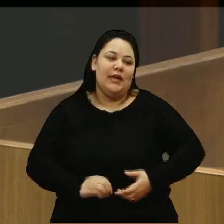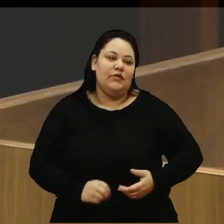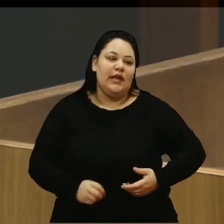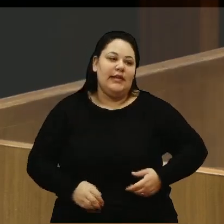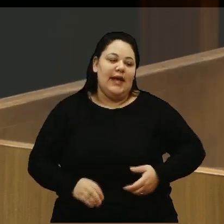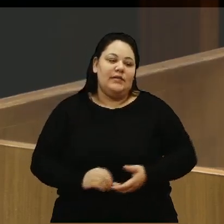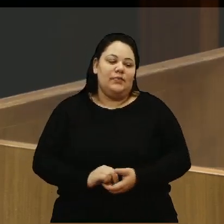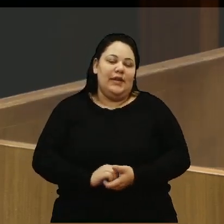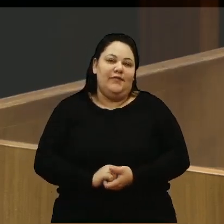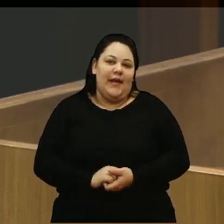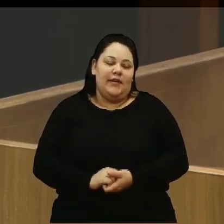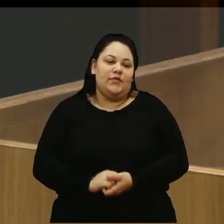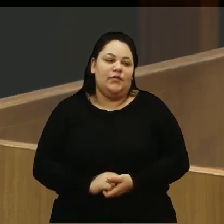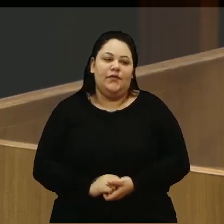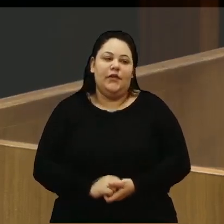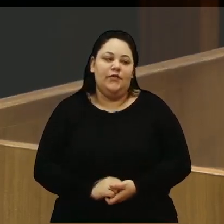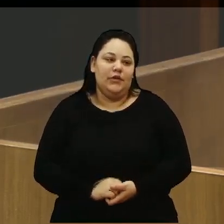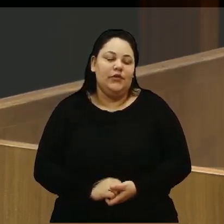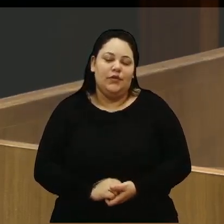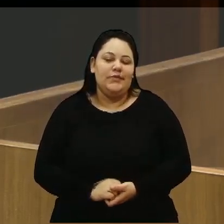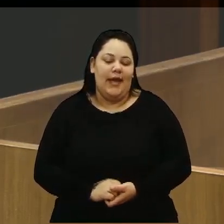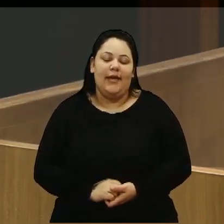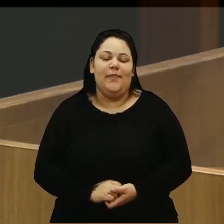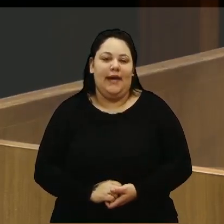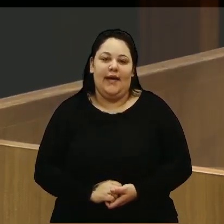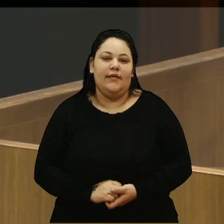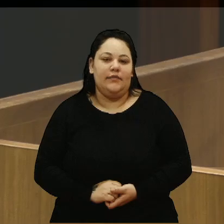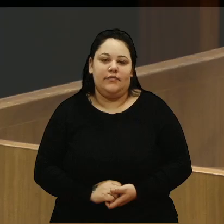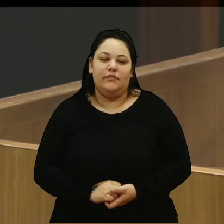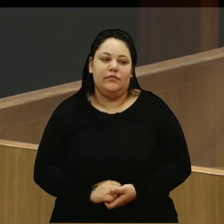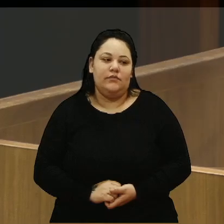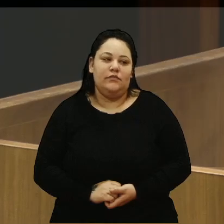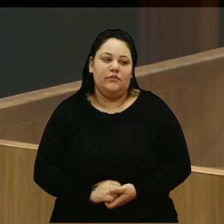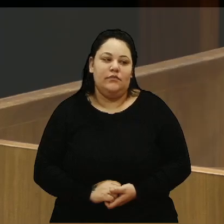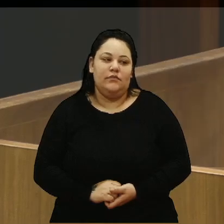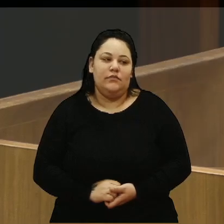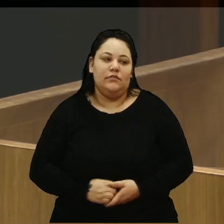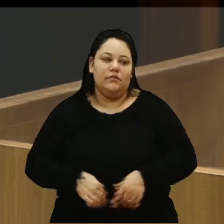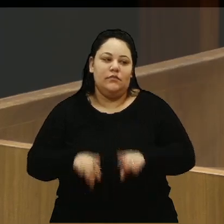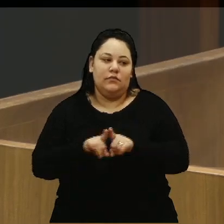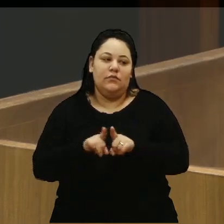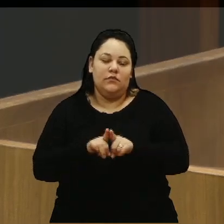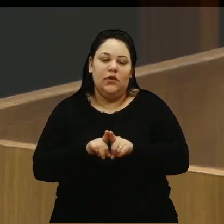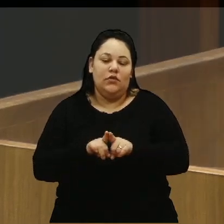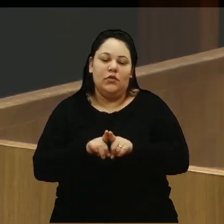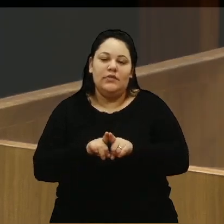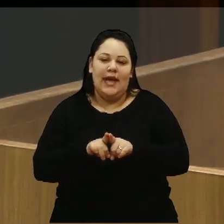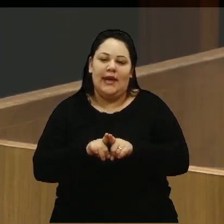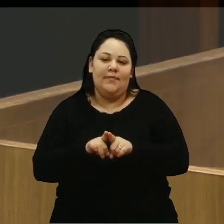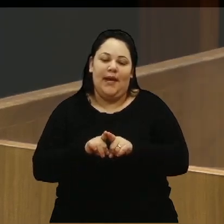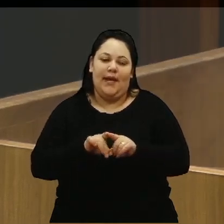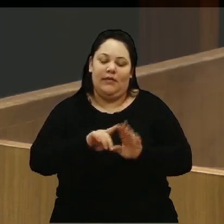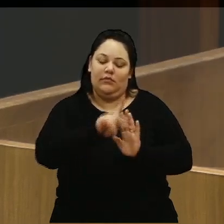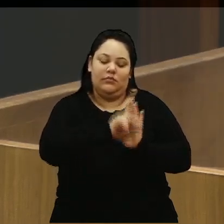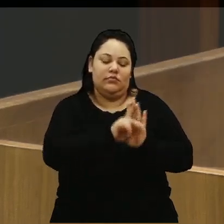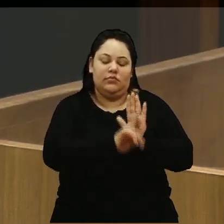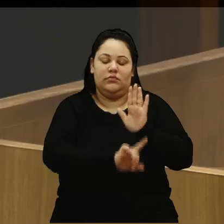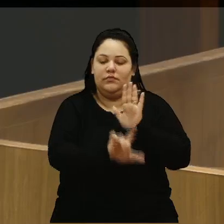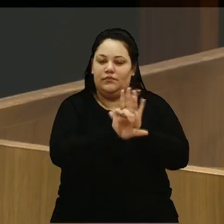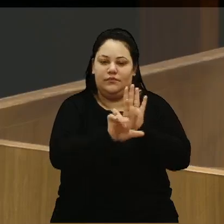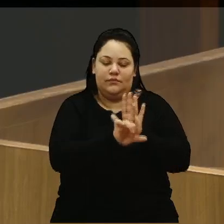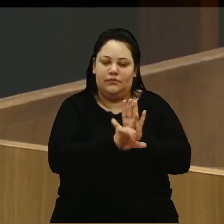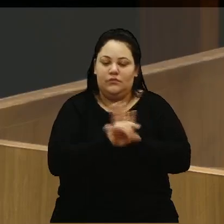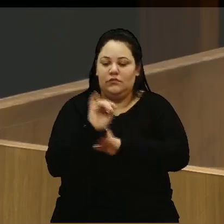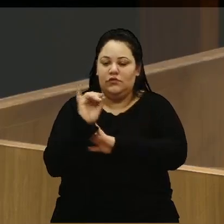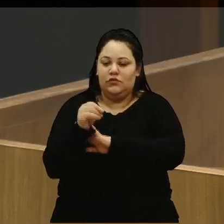que seria, né, o nosso projeto. Então, foi o primeiro projeto de lei protocolado ainda no mês de janeiro,